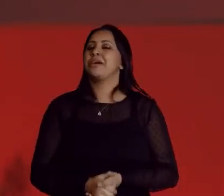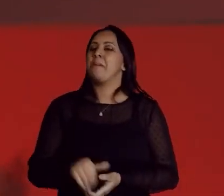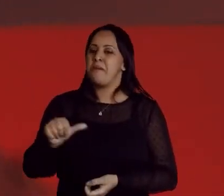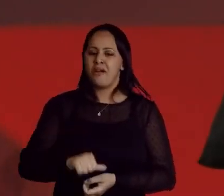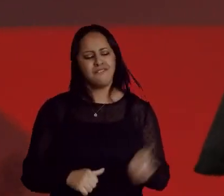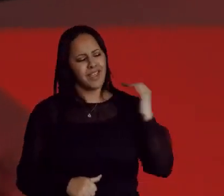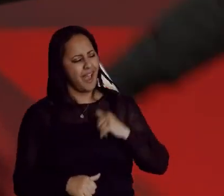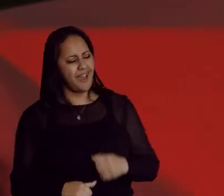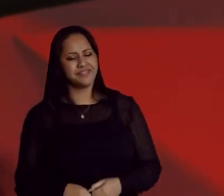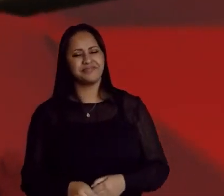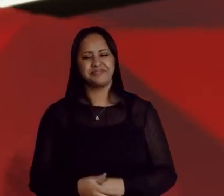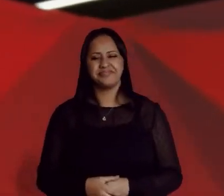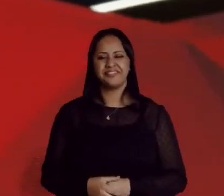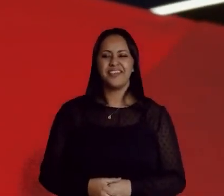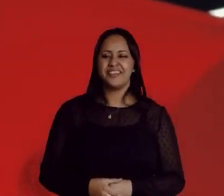Vem, moca.